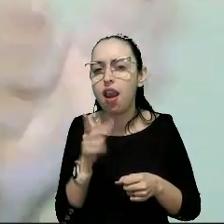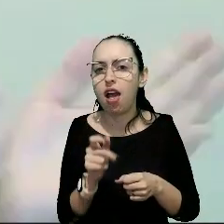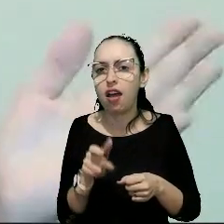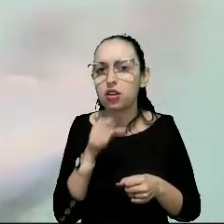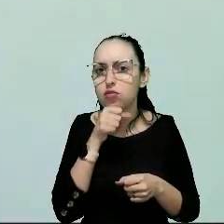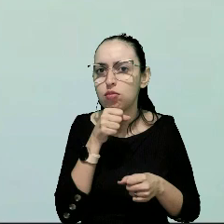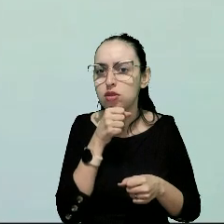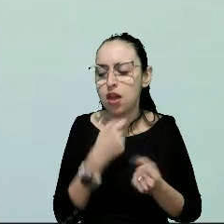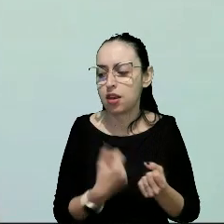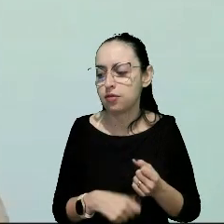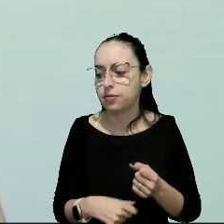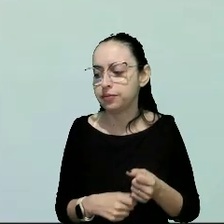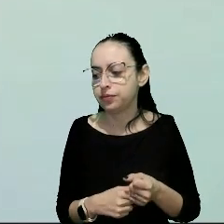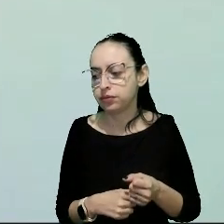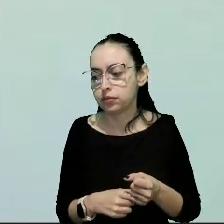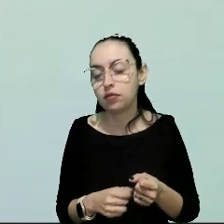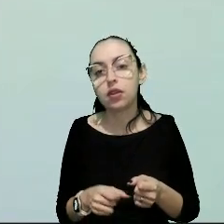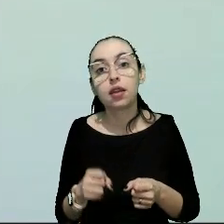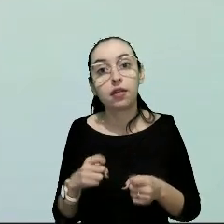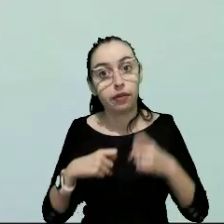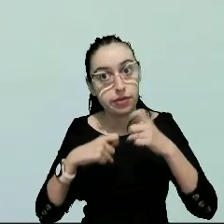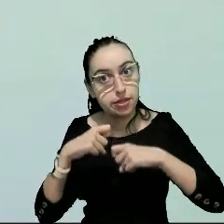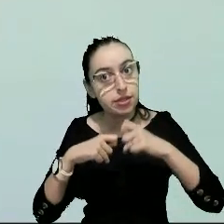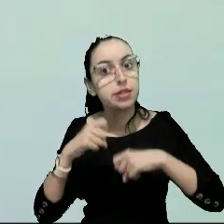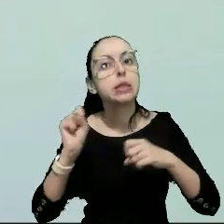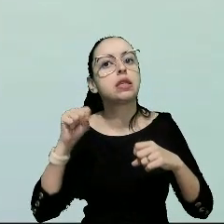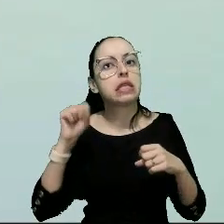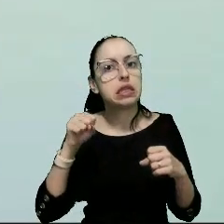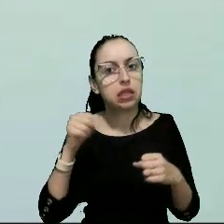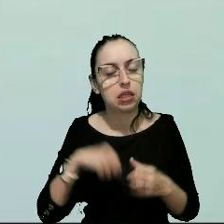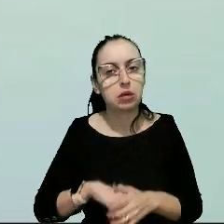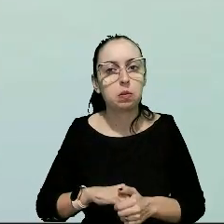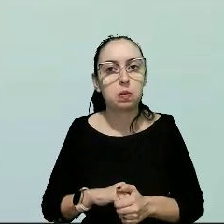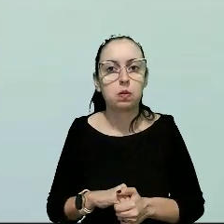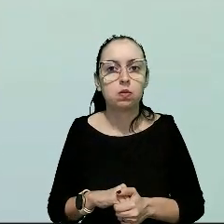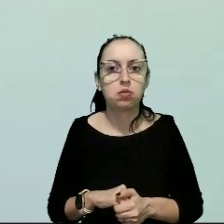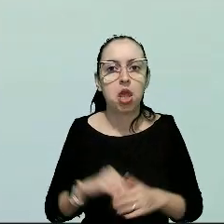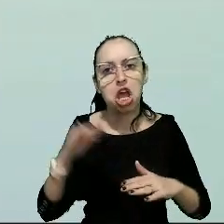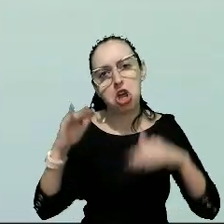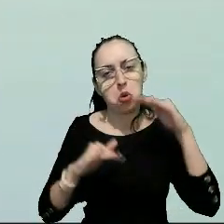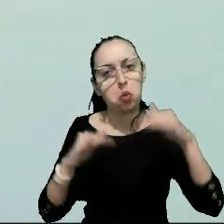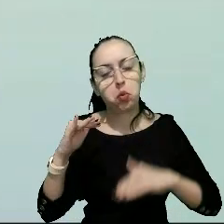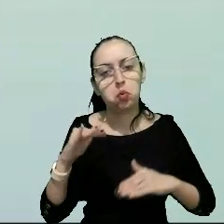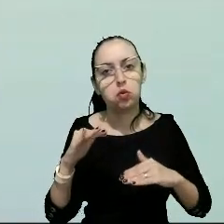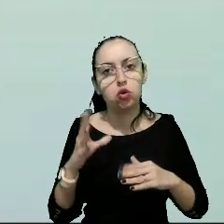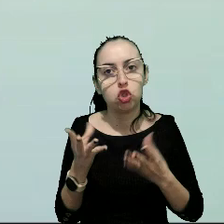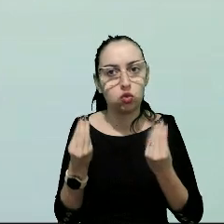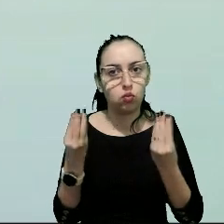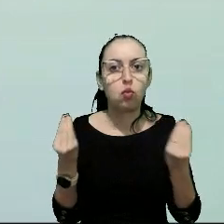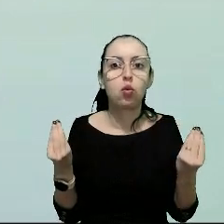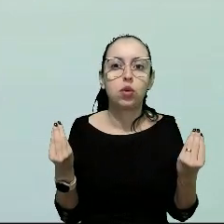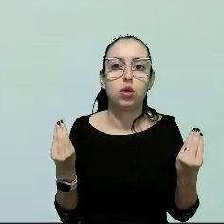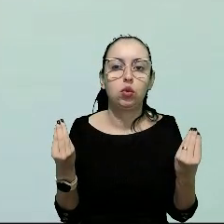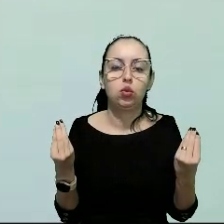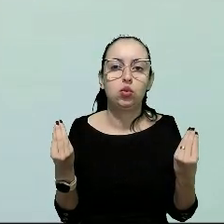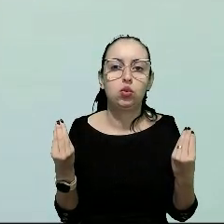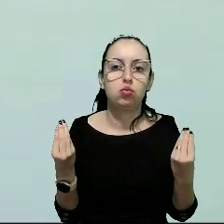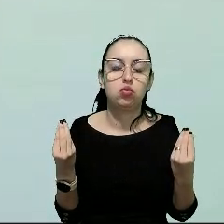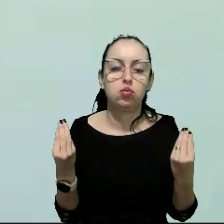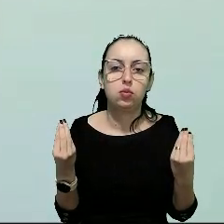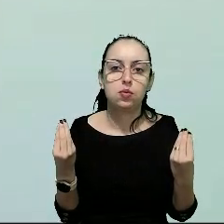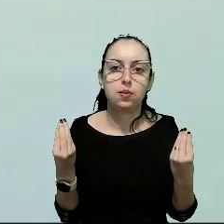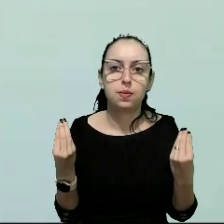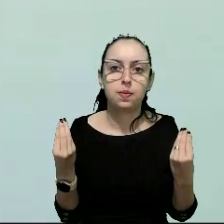mais idade não faz sexo, não. Velho trepa. Alguns,